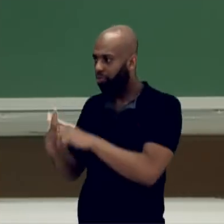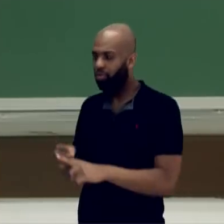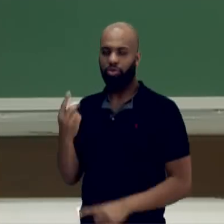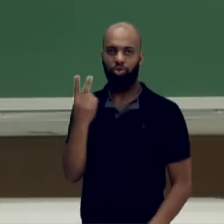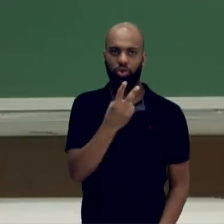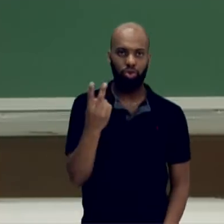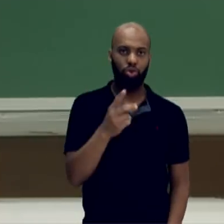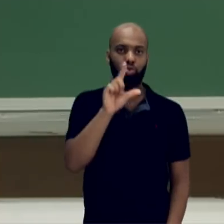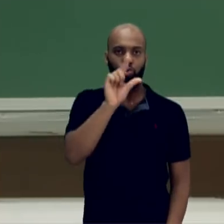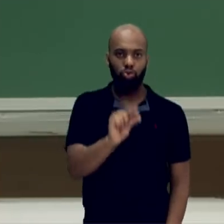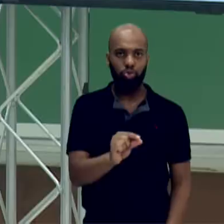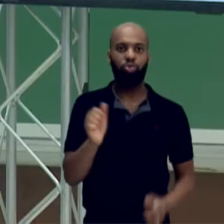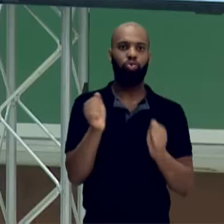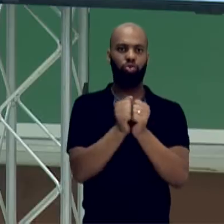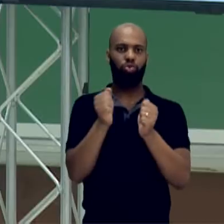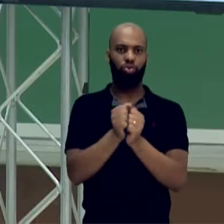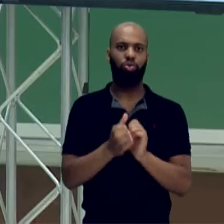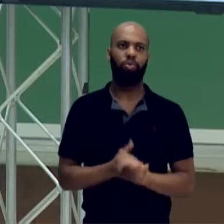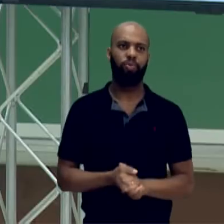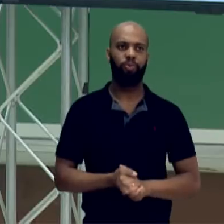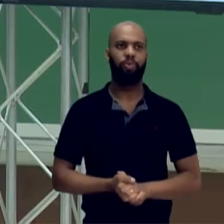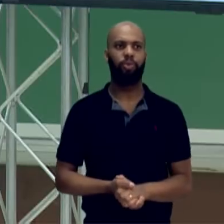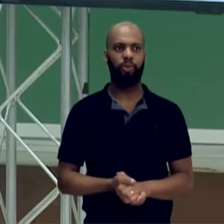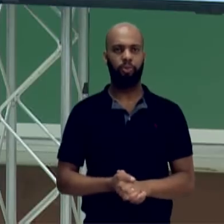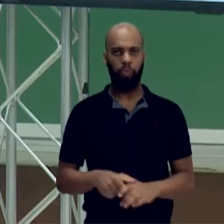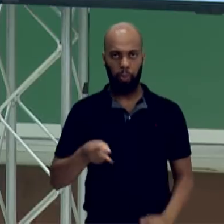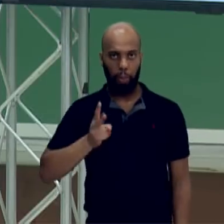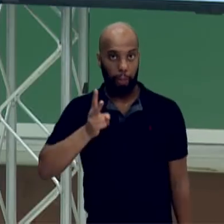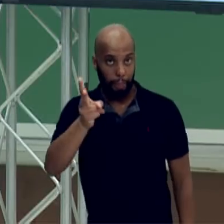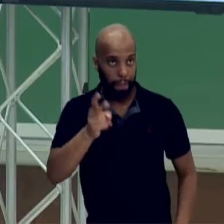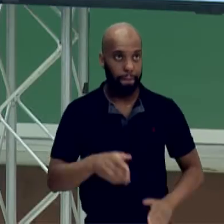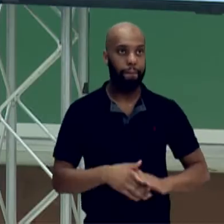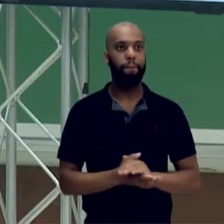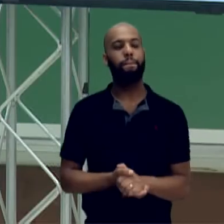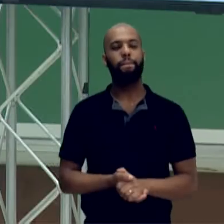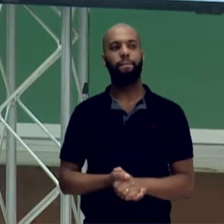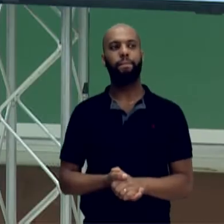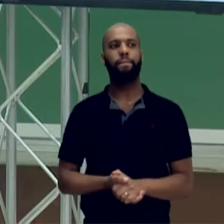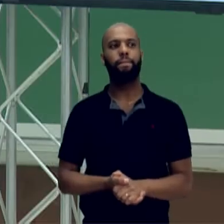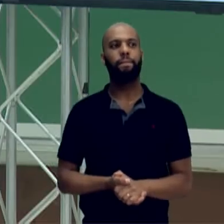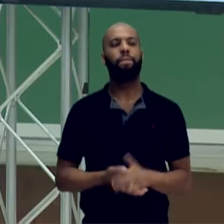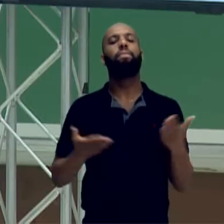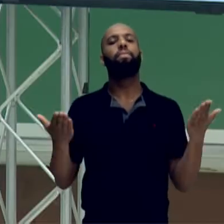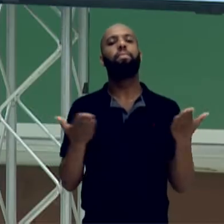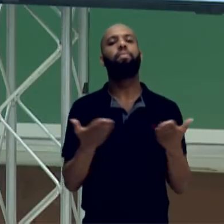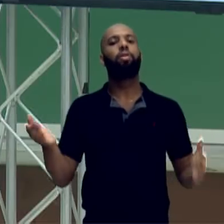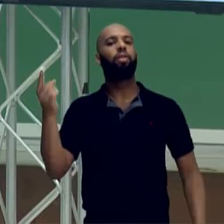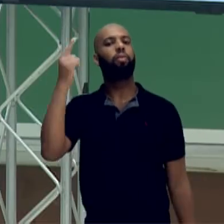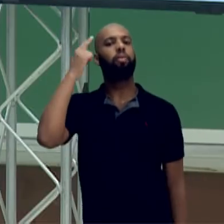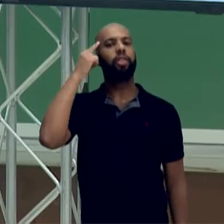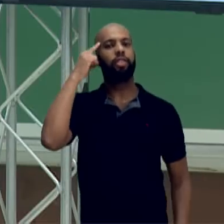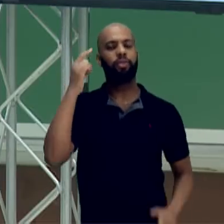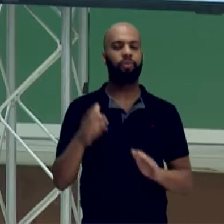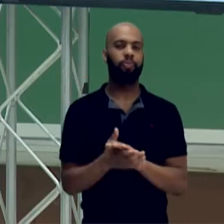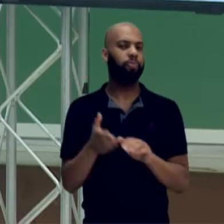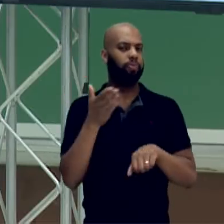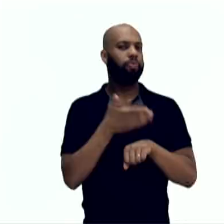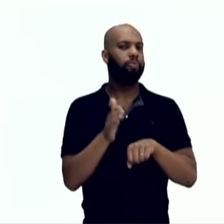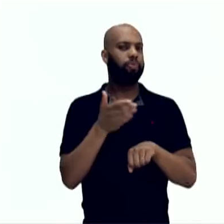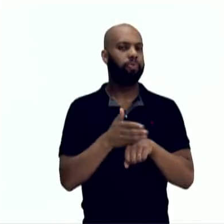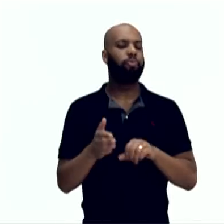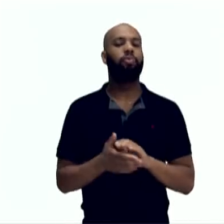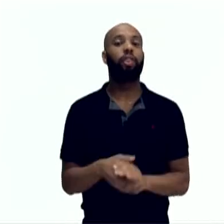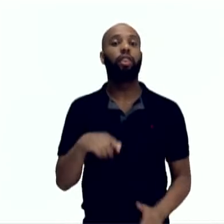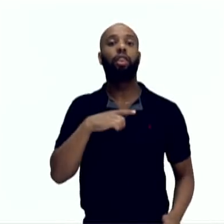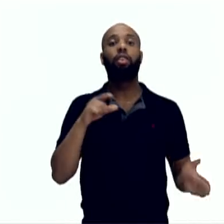tempo. Na realidade, você pode fazer essa analogia. Vamos adiante? Vamos pensar. Praticando. Eu tenho